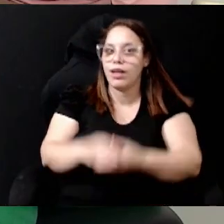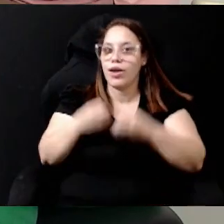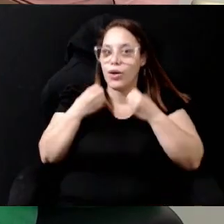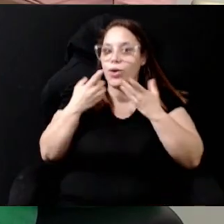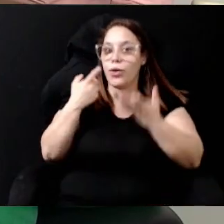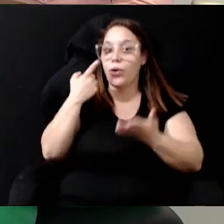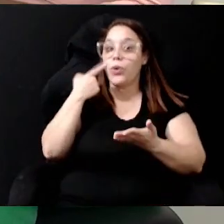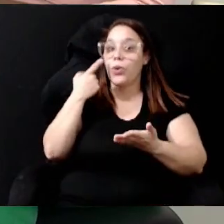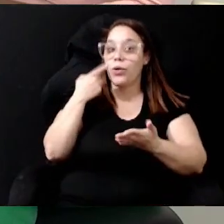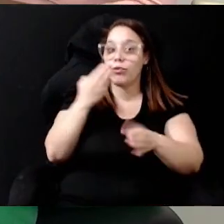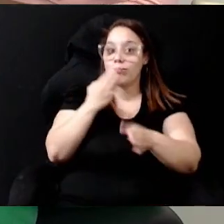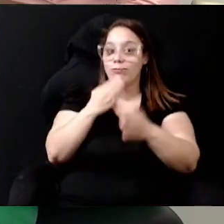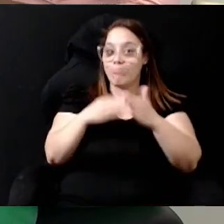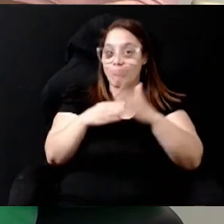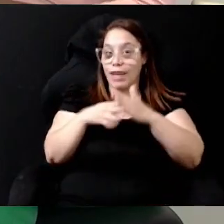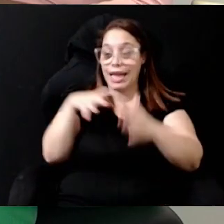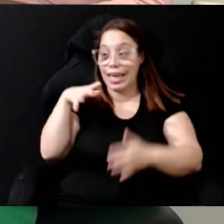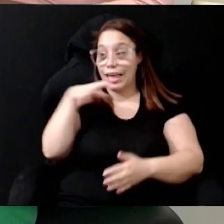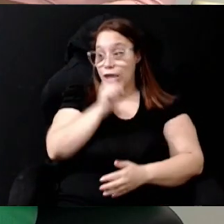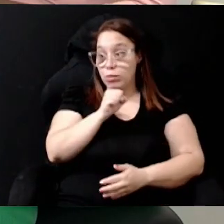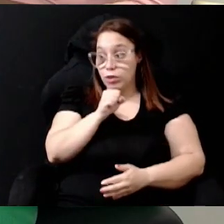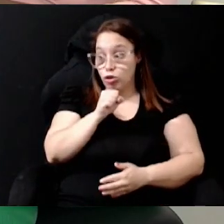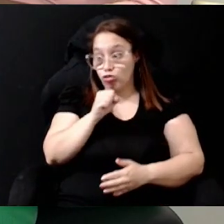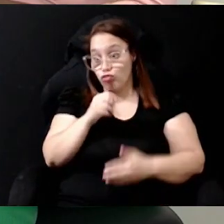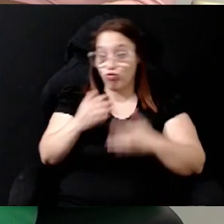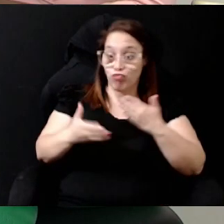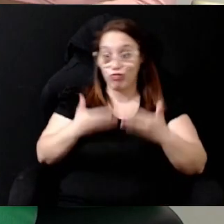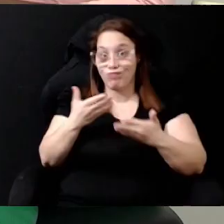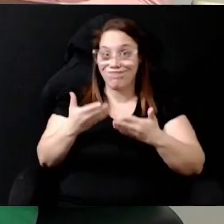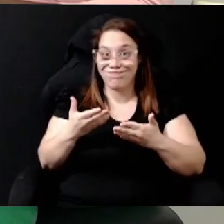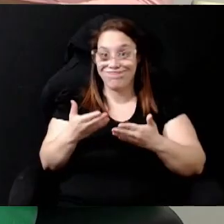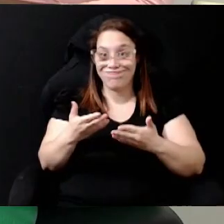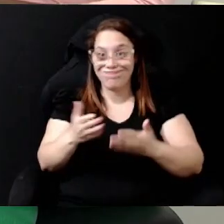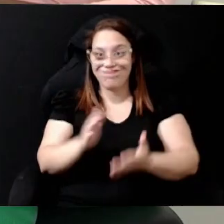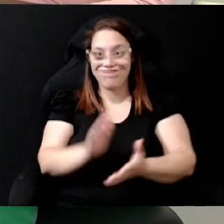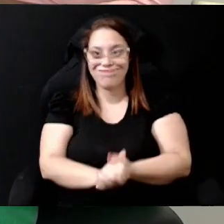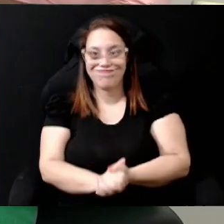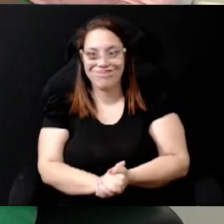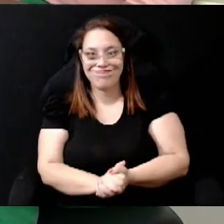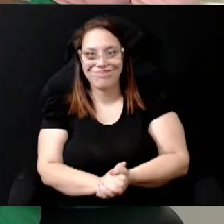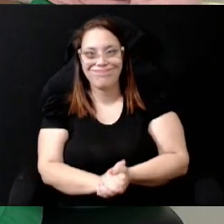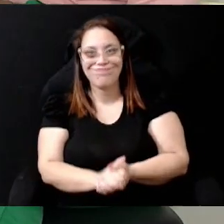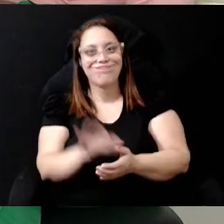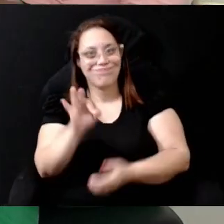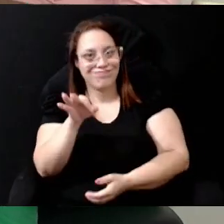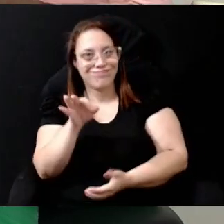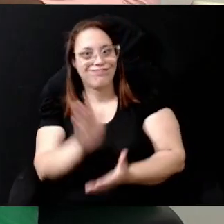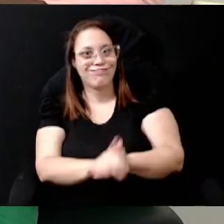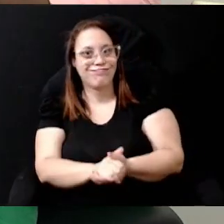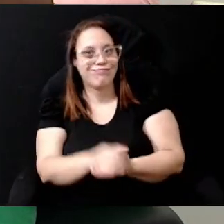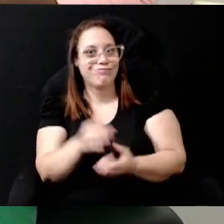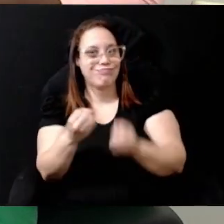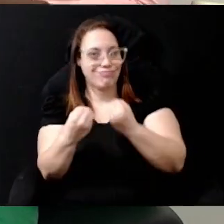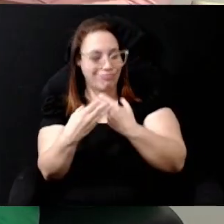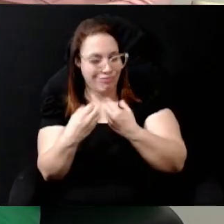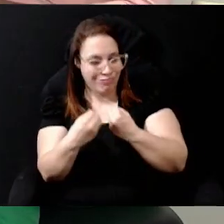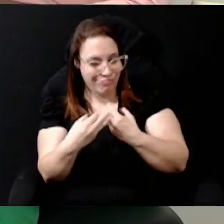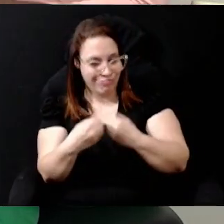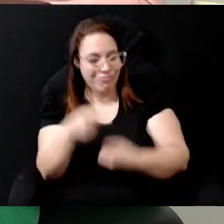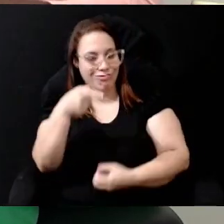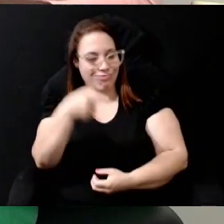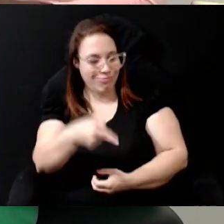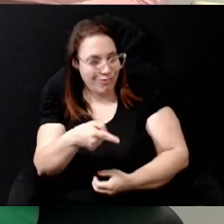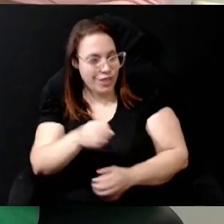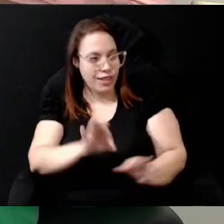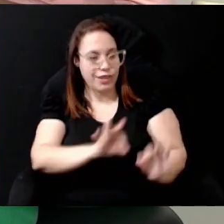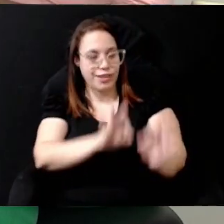foi ótimo, tanto que o nosso tempo passou rapidinho. Você disse que estava um pouco nervosa, mas mandou super bem. Deu uma